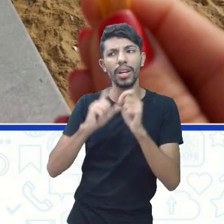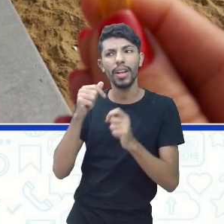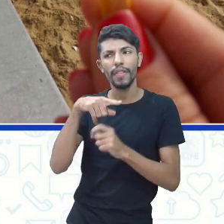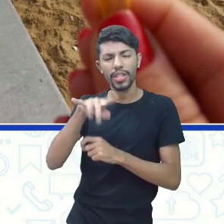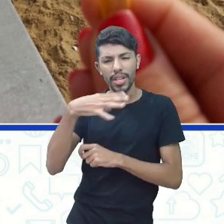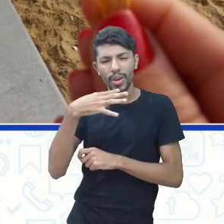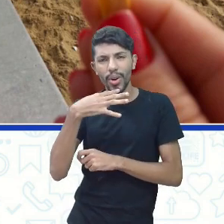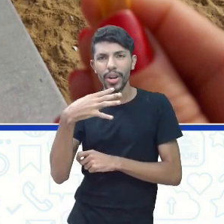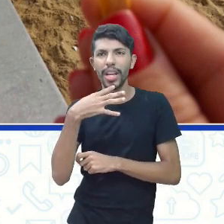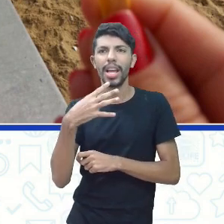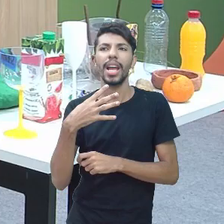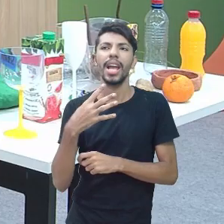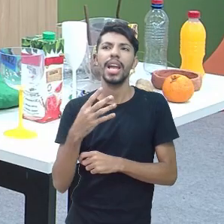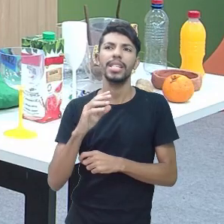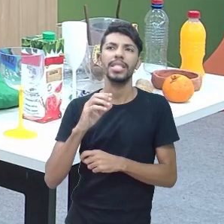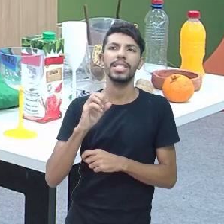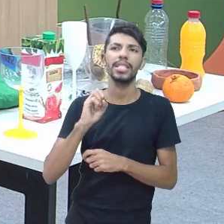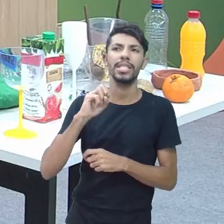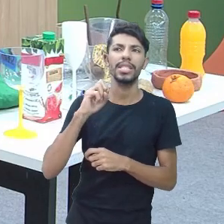conhecem,